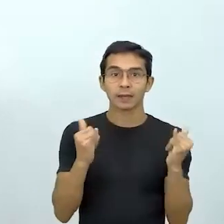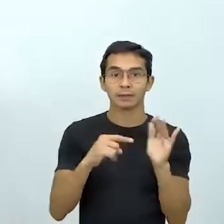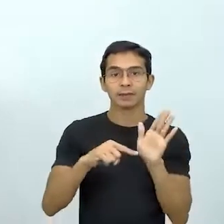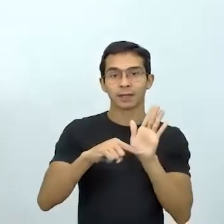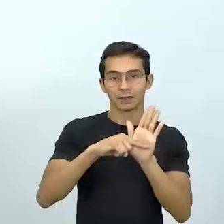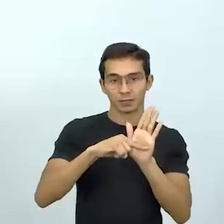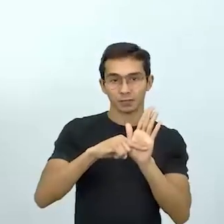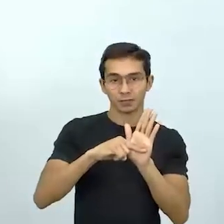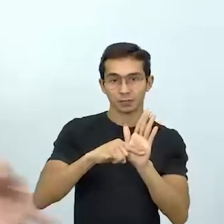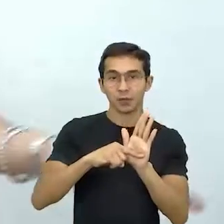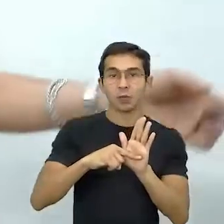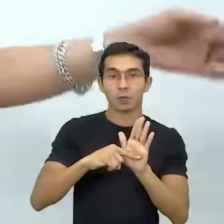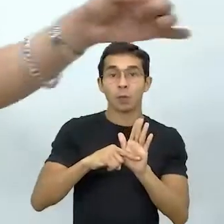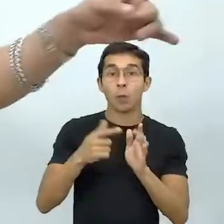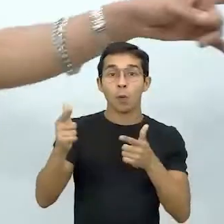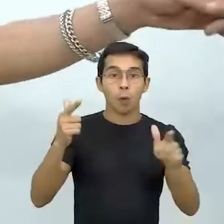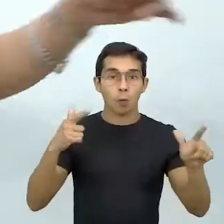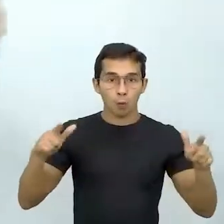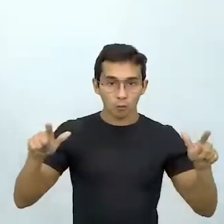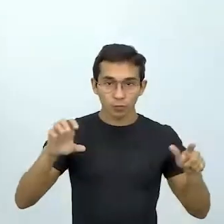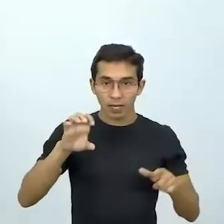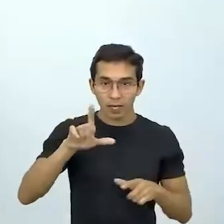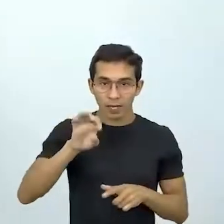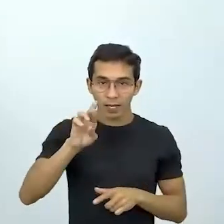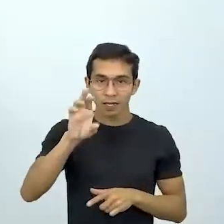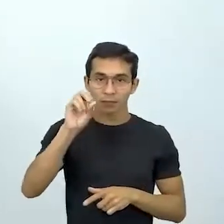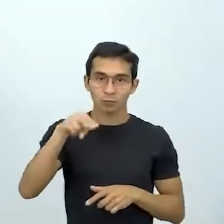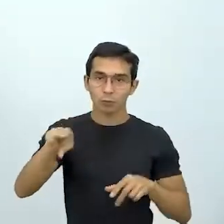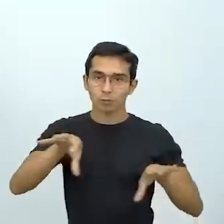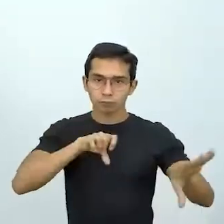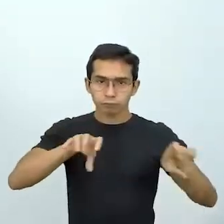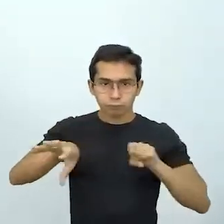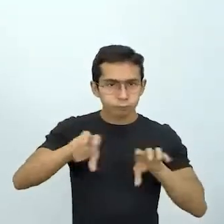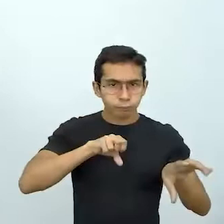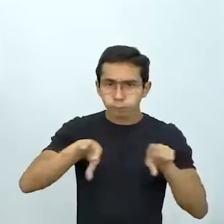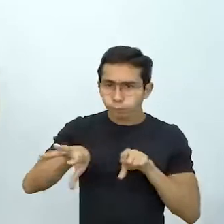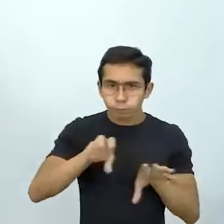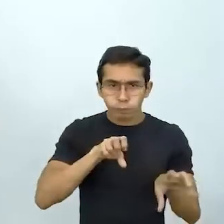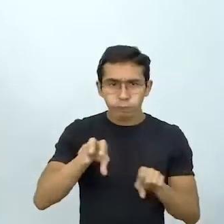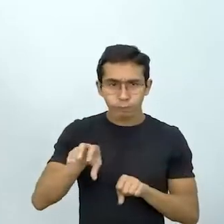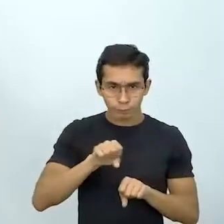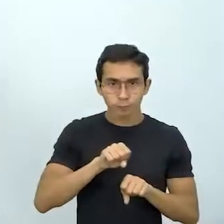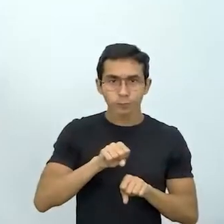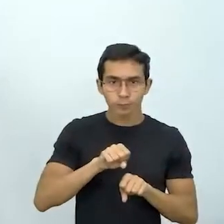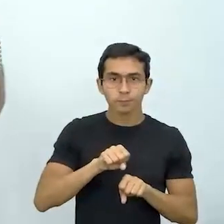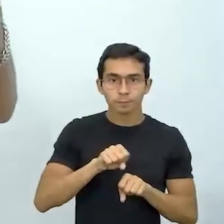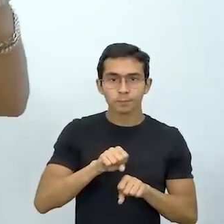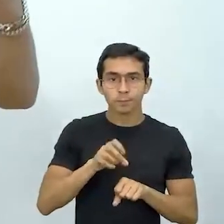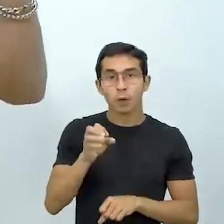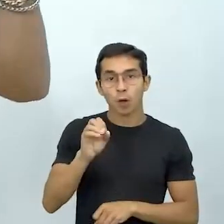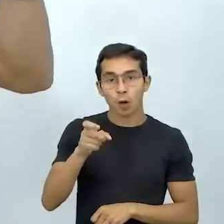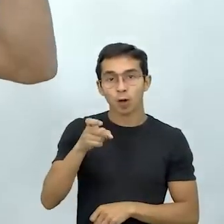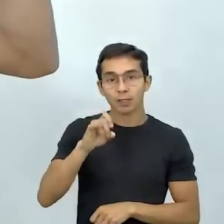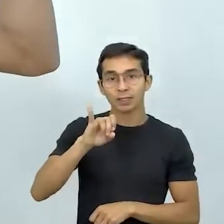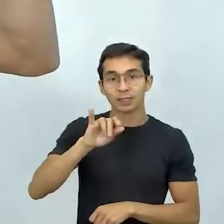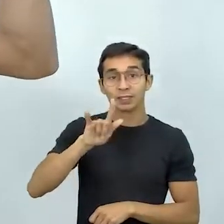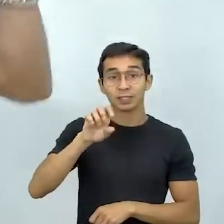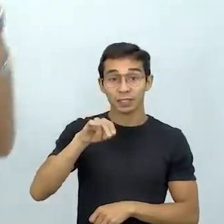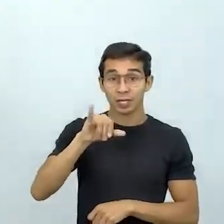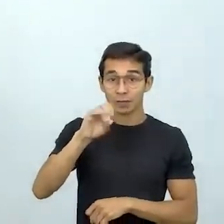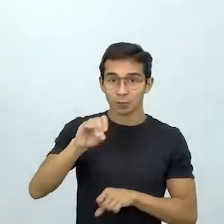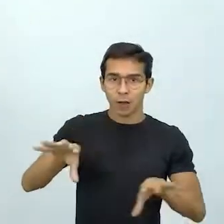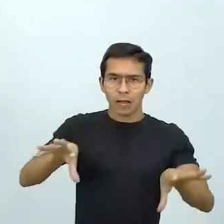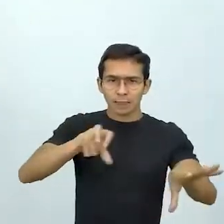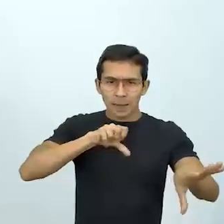atrair elétrons para si. Então, o oxigênio, por ser muito eletronegativo, ele atrai toda a